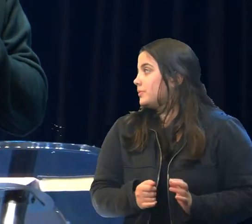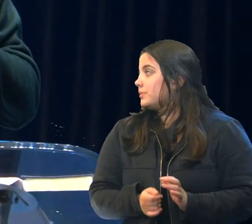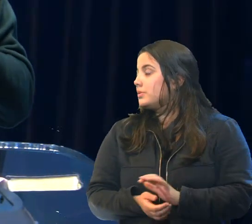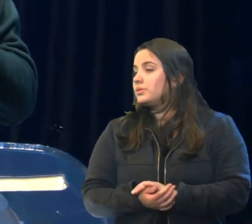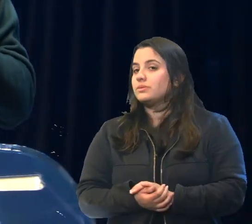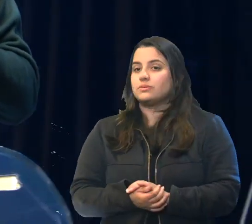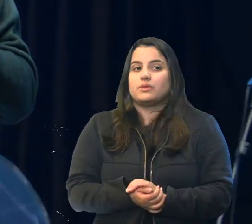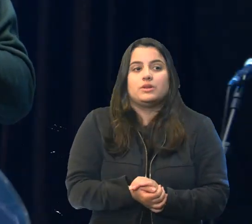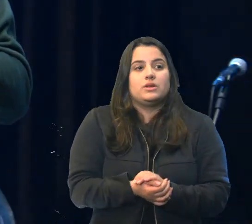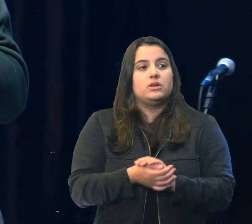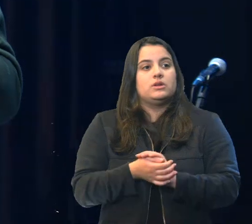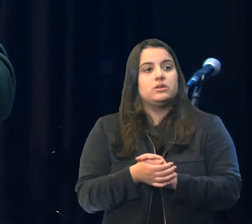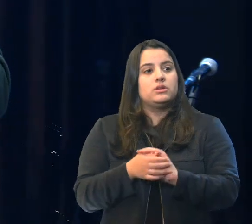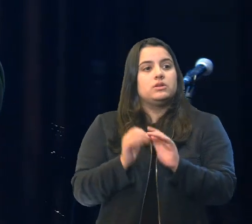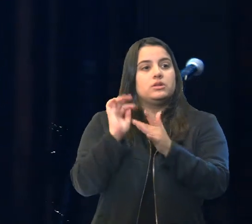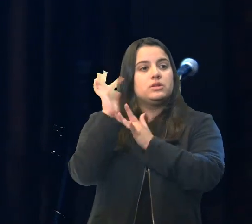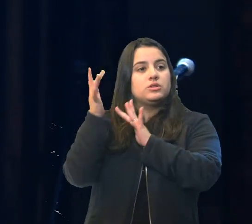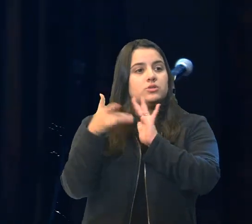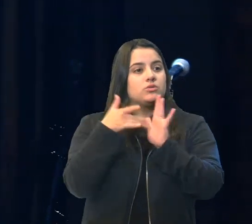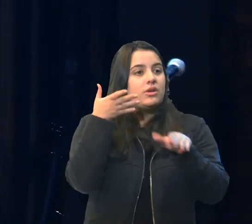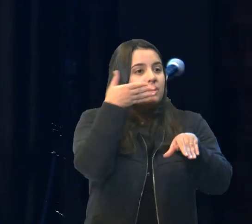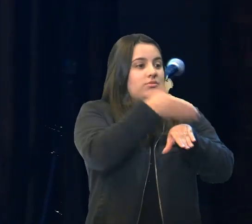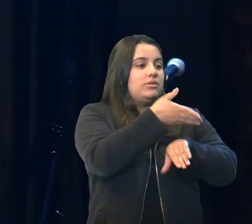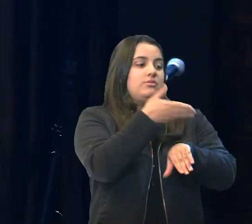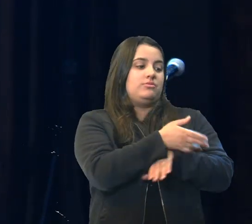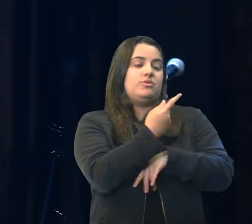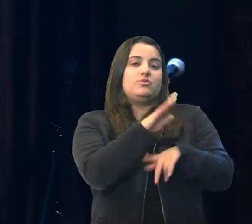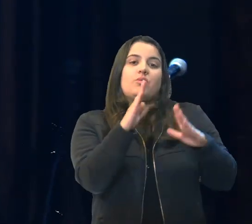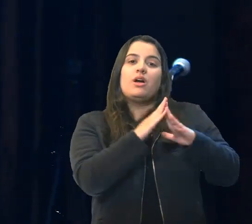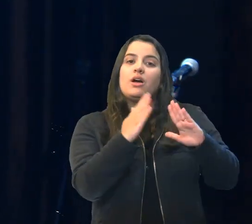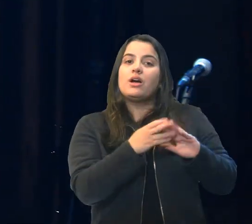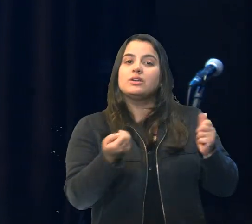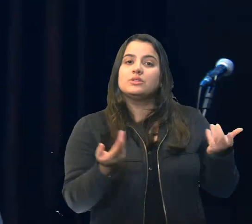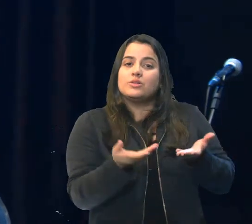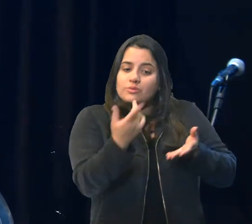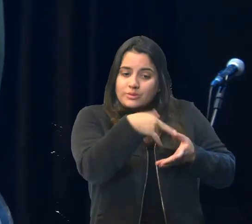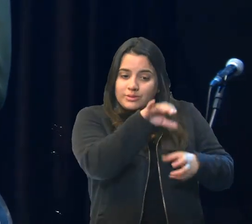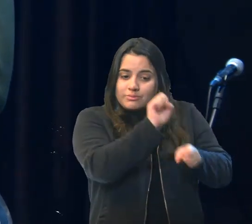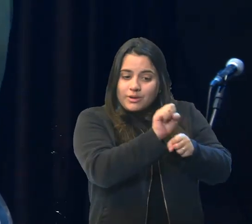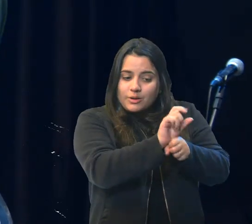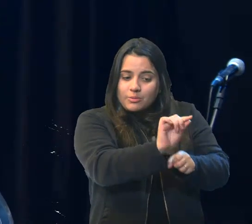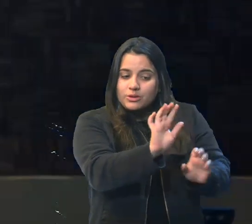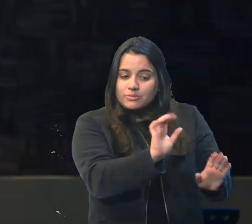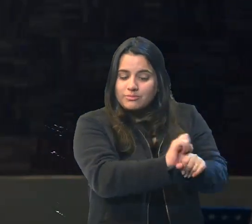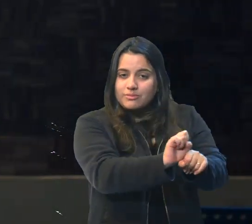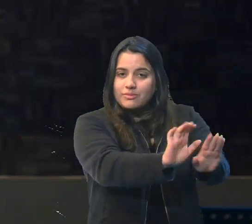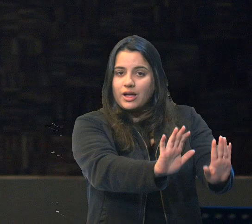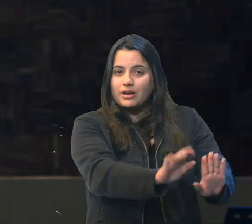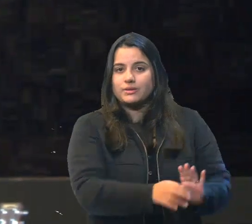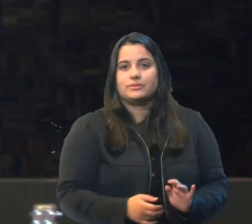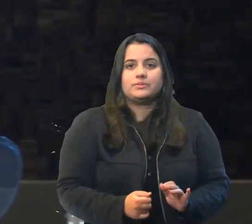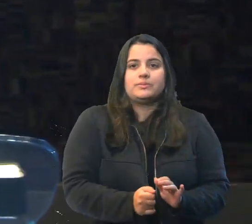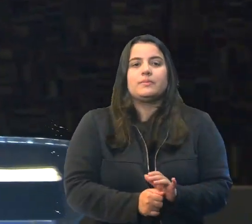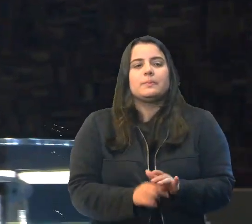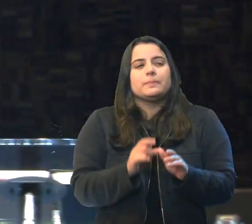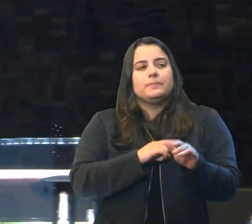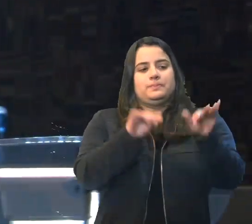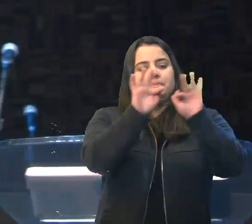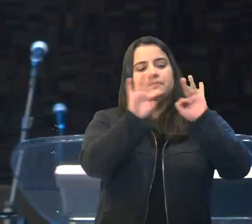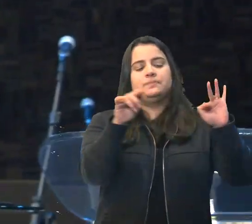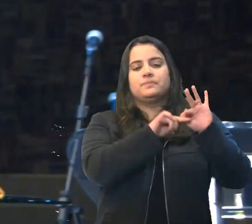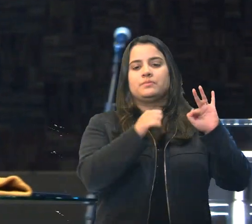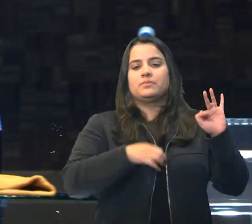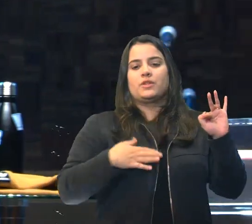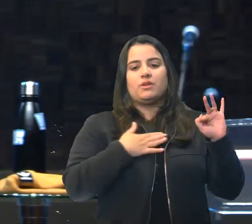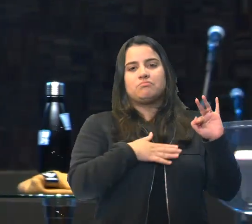Jesus está entrando na sua casa hoje. Para um pouquinho. Tem uma frase que eu gosto. Eu não